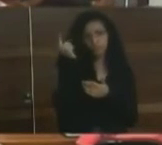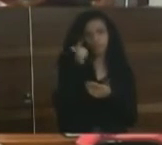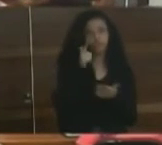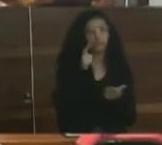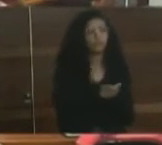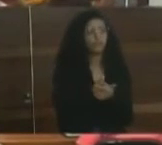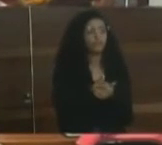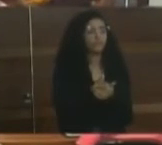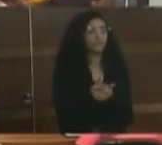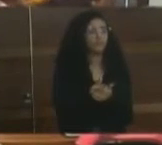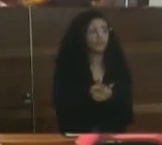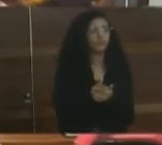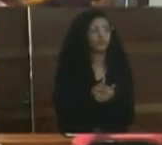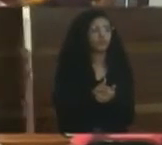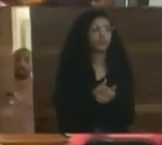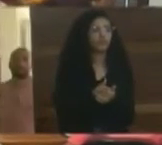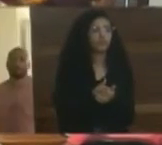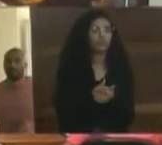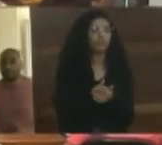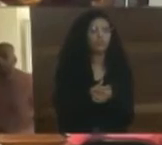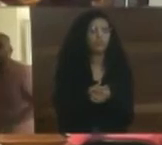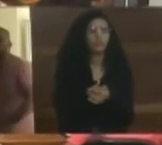e aí